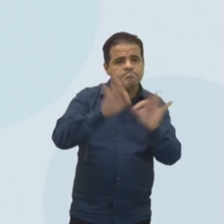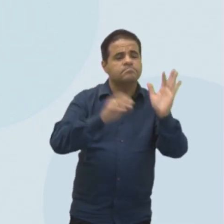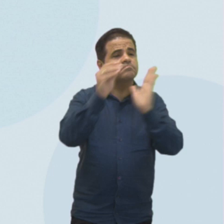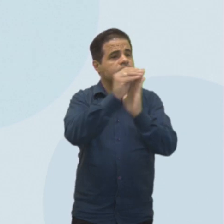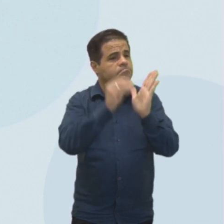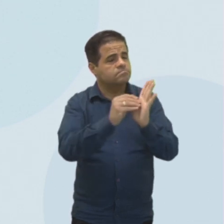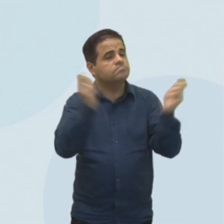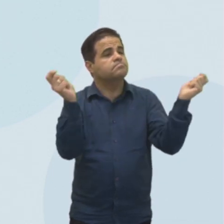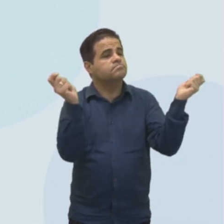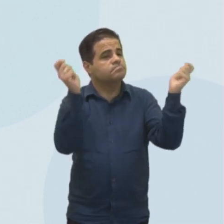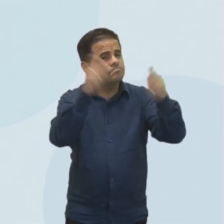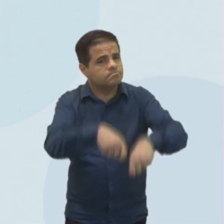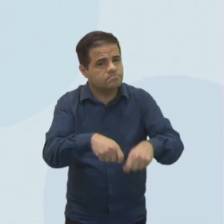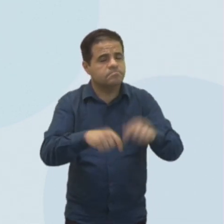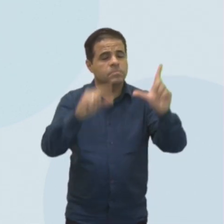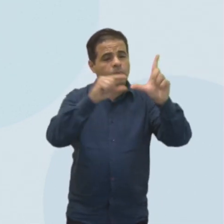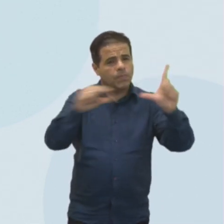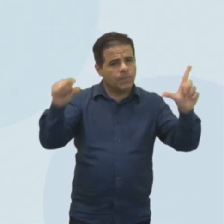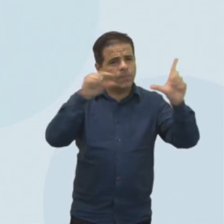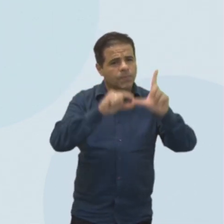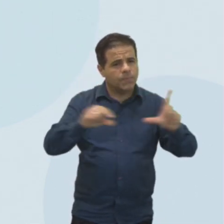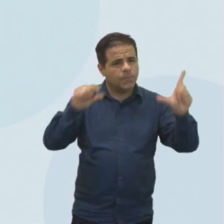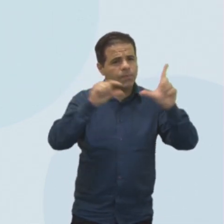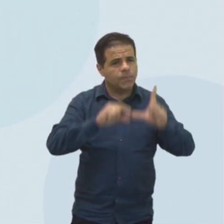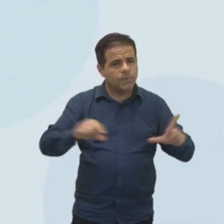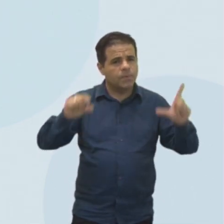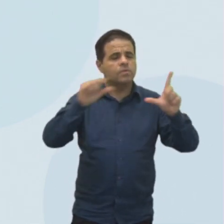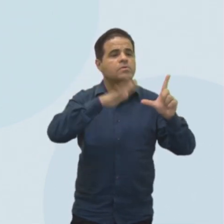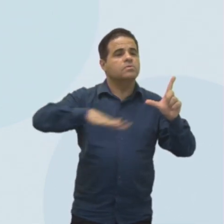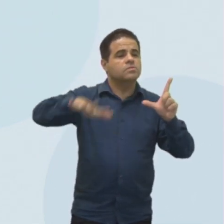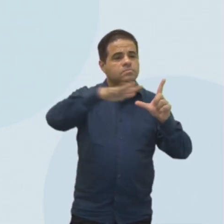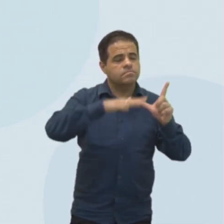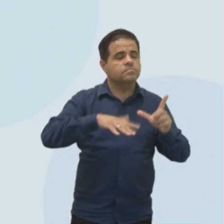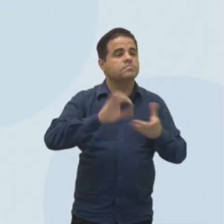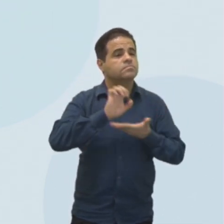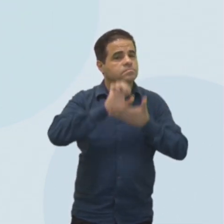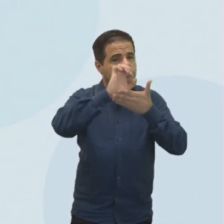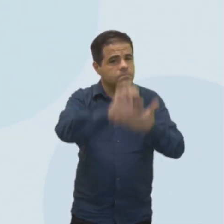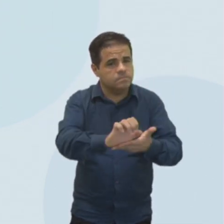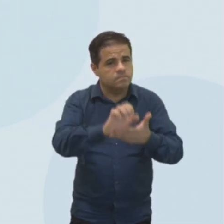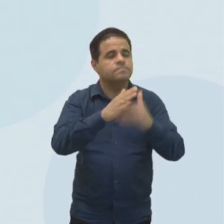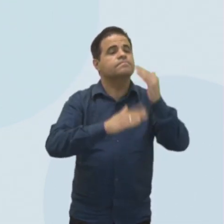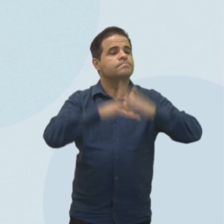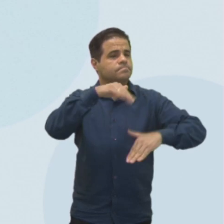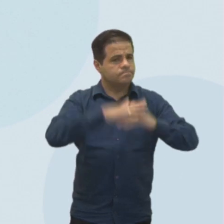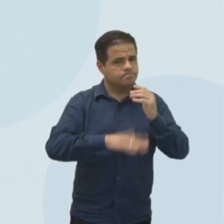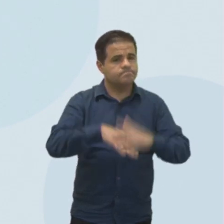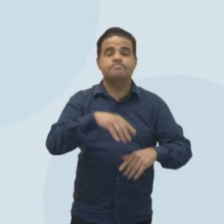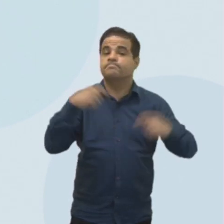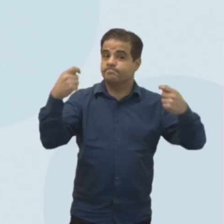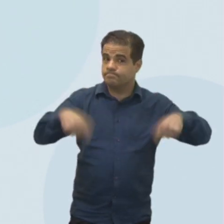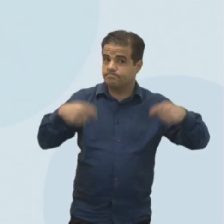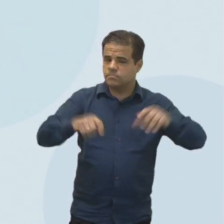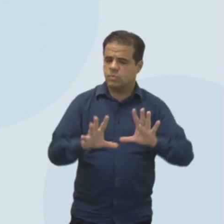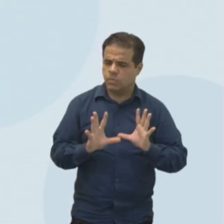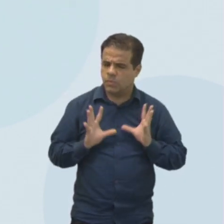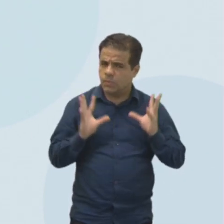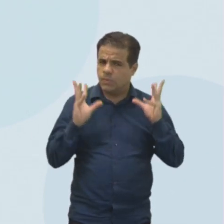e à possibilidade de legenda e sonorização e à exportação, né? Então, todos